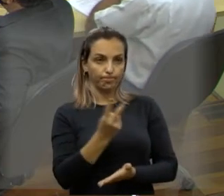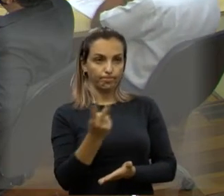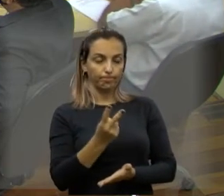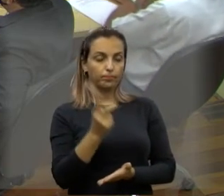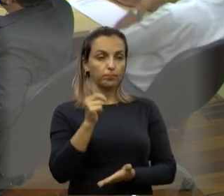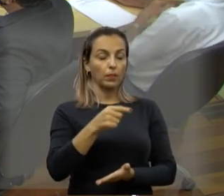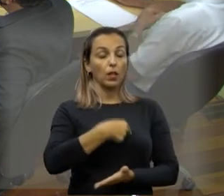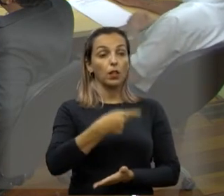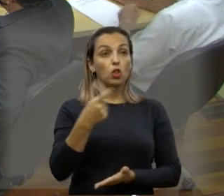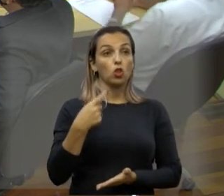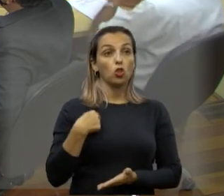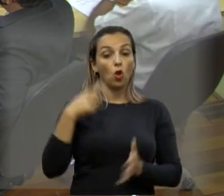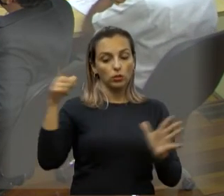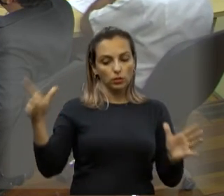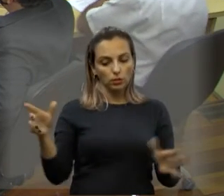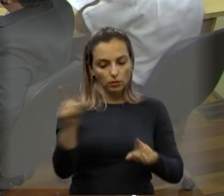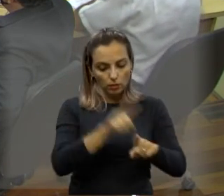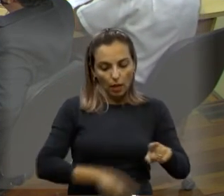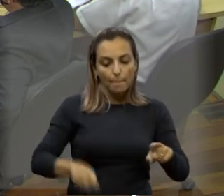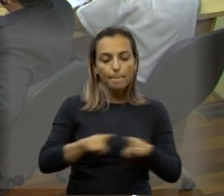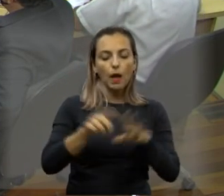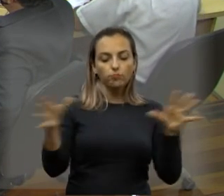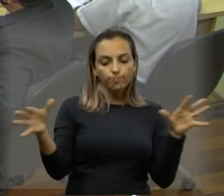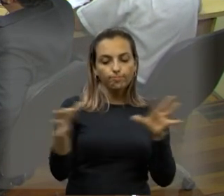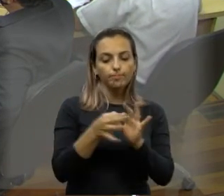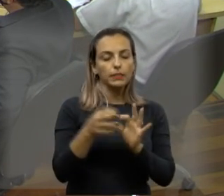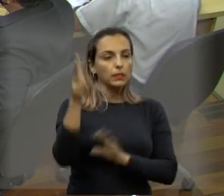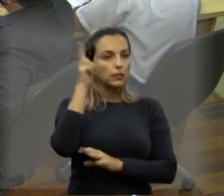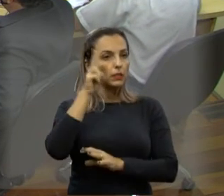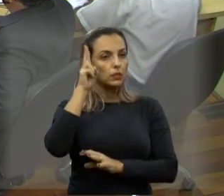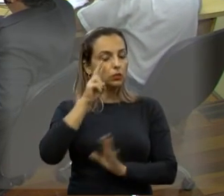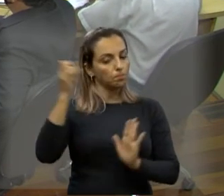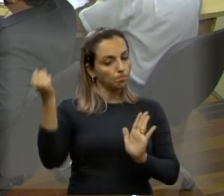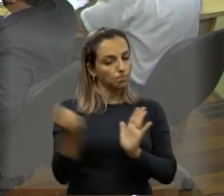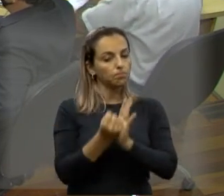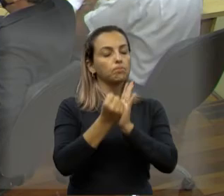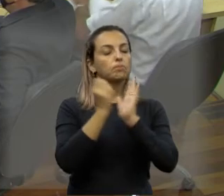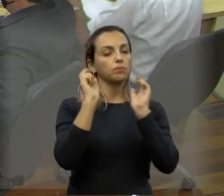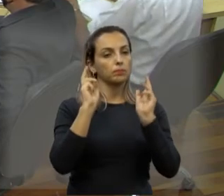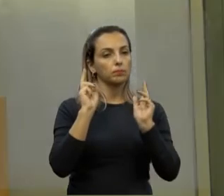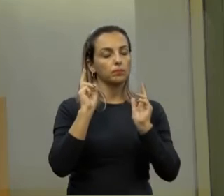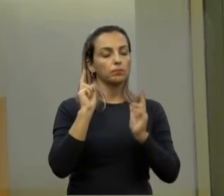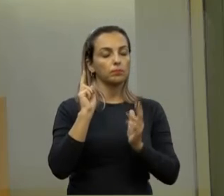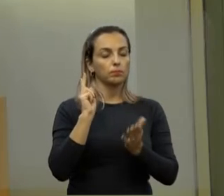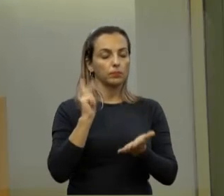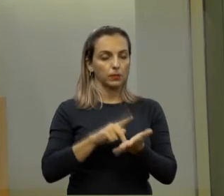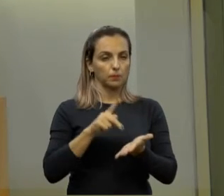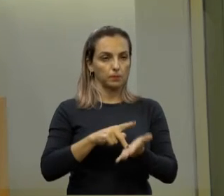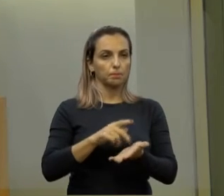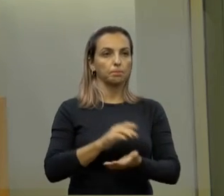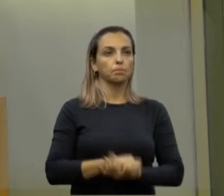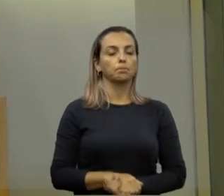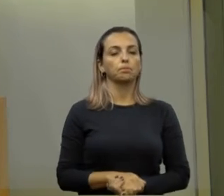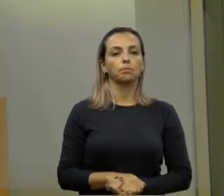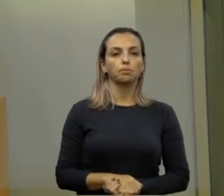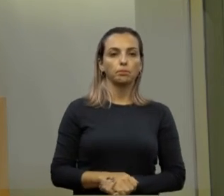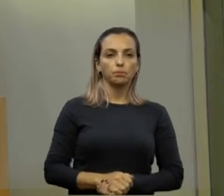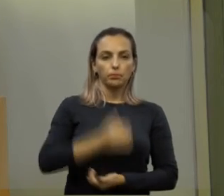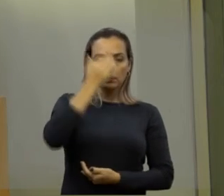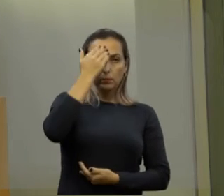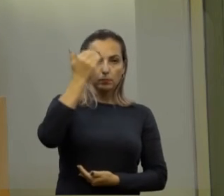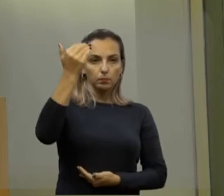rap para que a gente repacto em nossa relação histórica e agradecido vereadora Fabiana